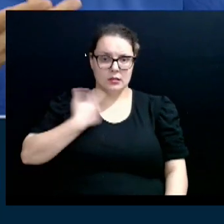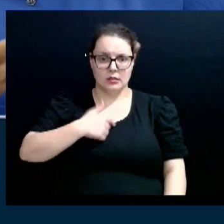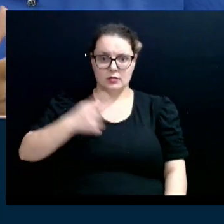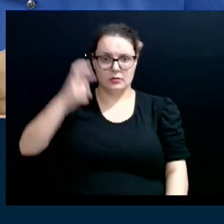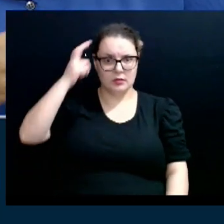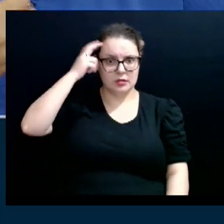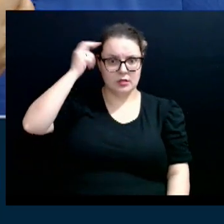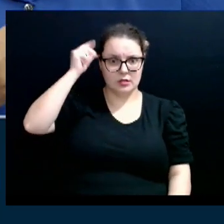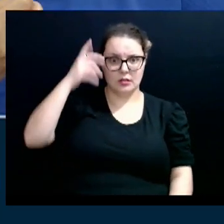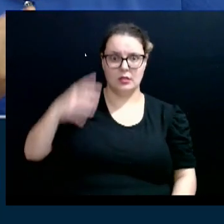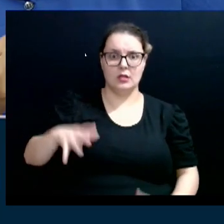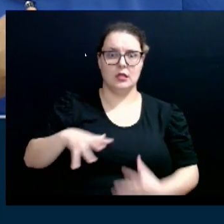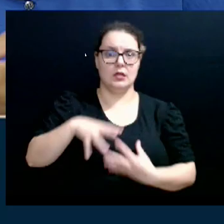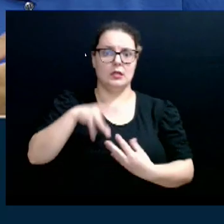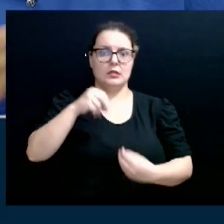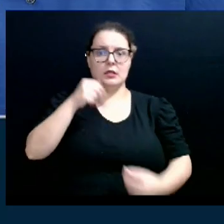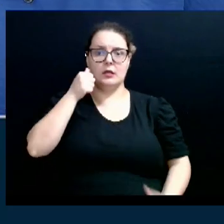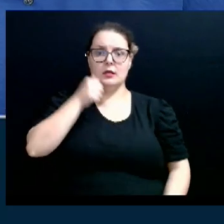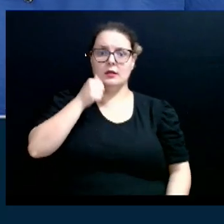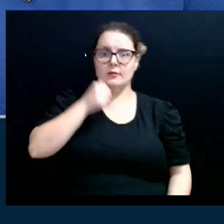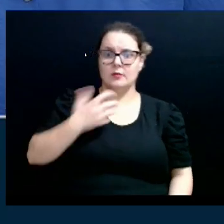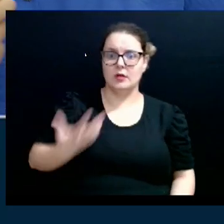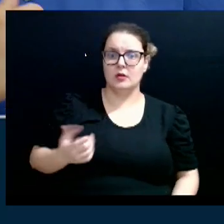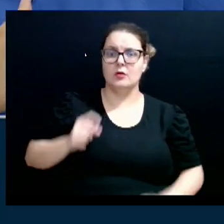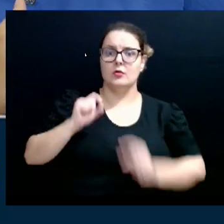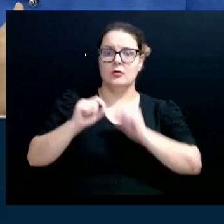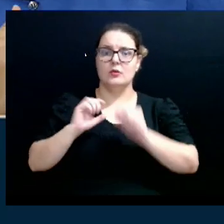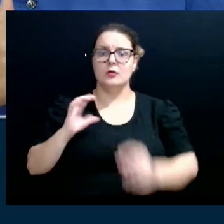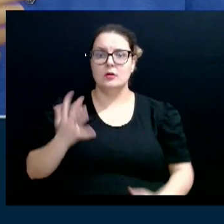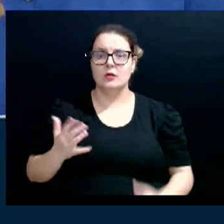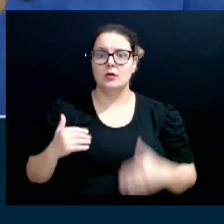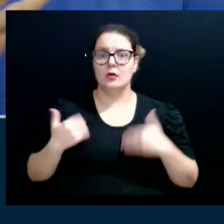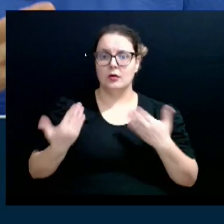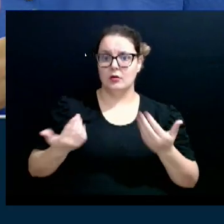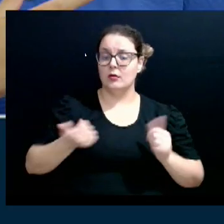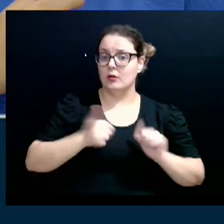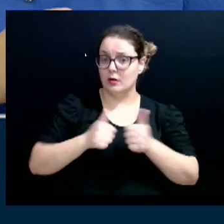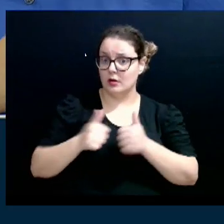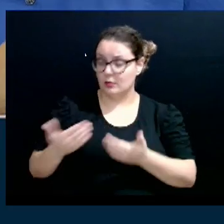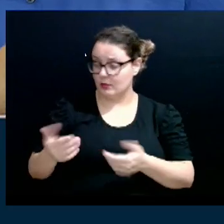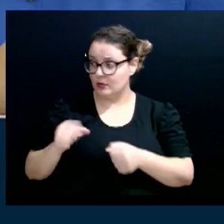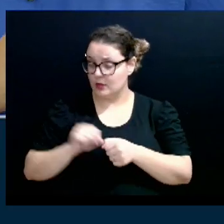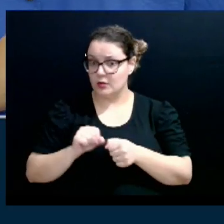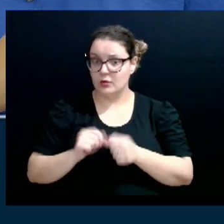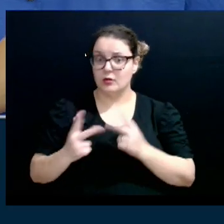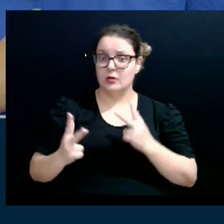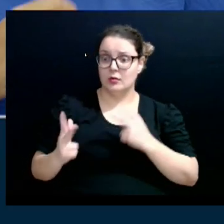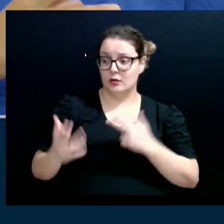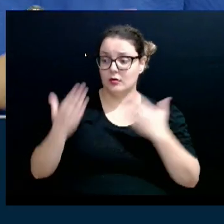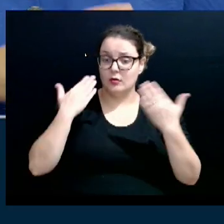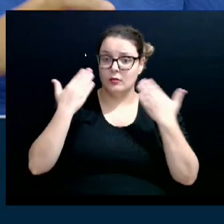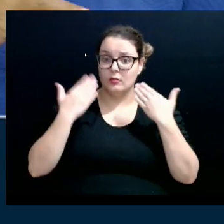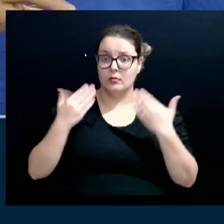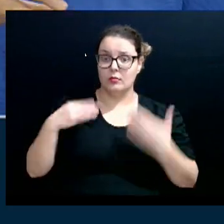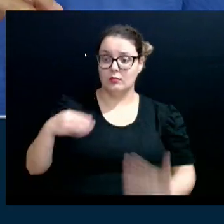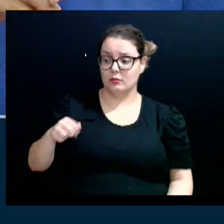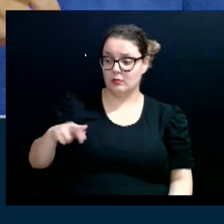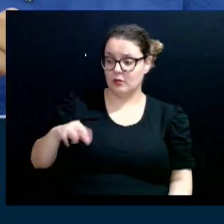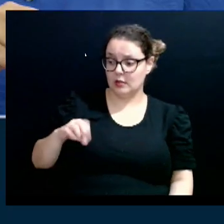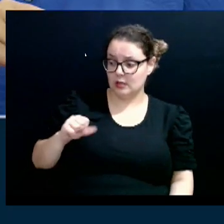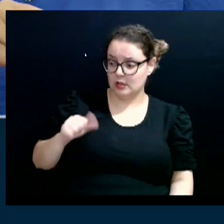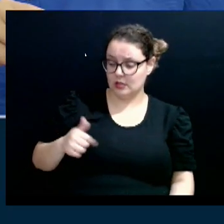é da mulher? O que que acontece? Qual que é a avaliação que você faz como psicóloga, Marisa? Por que que